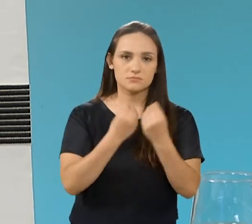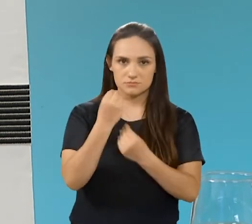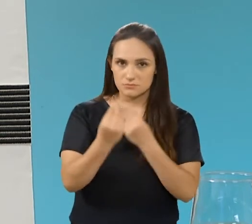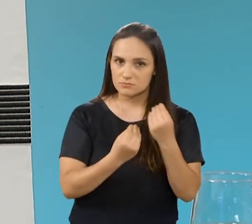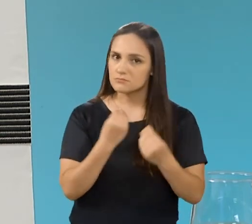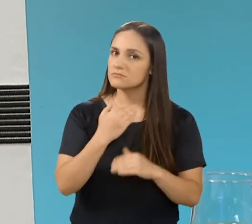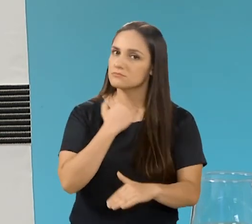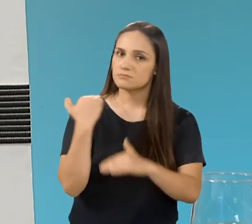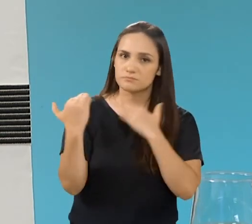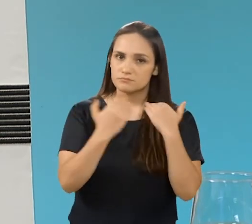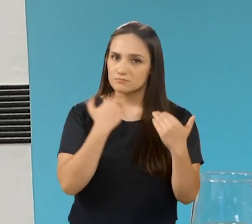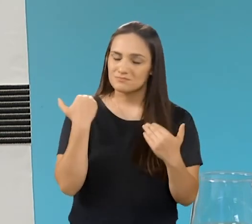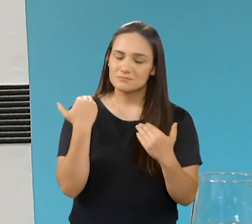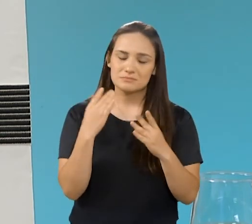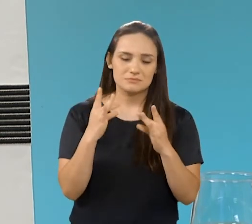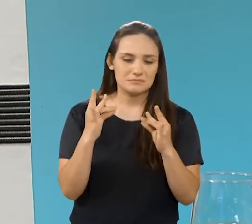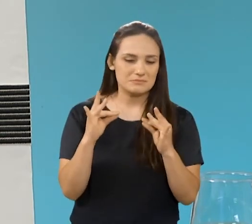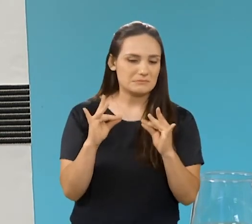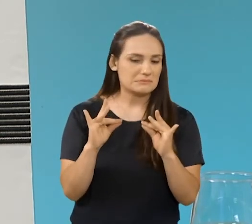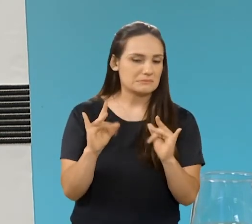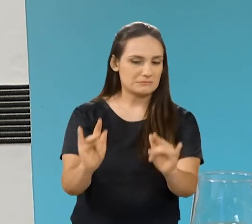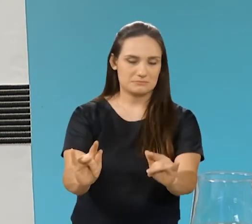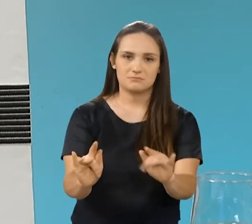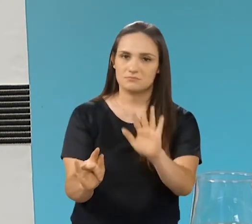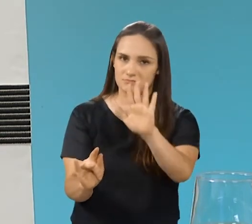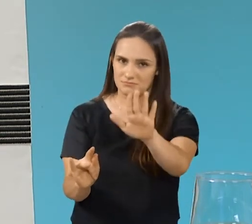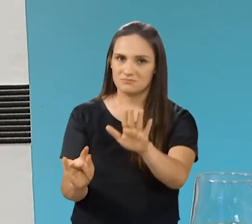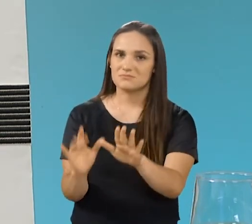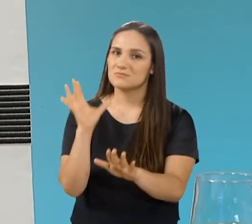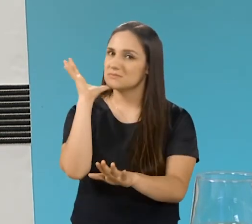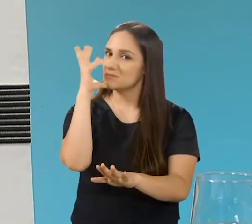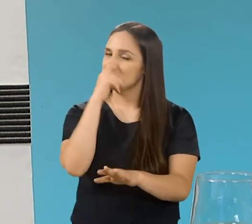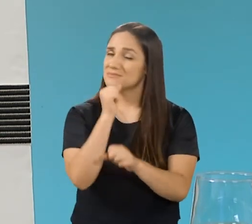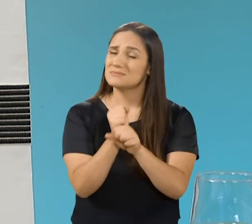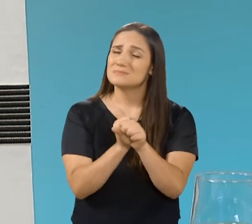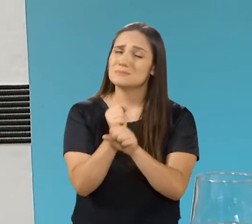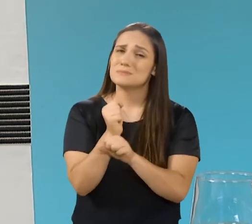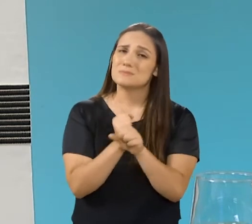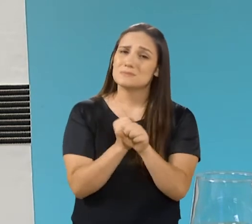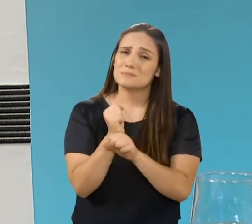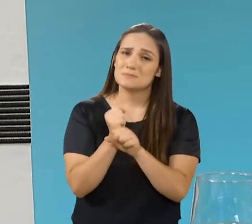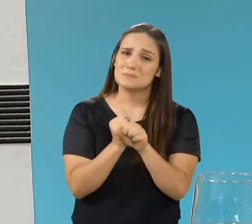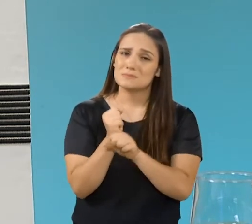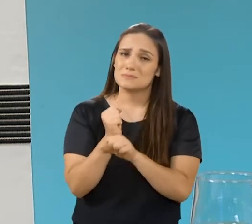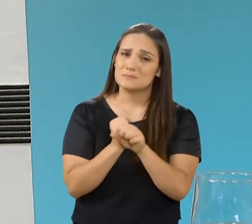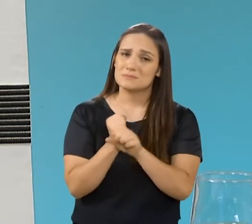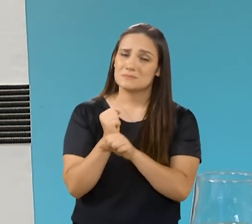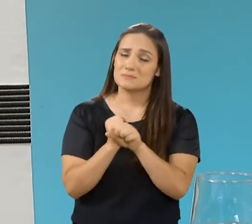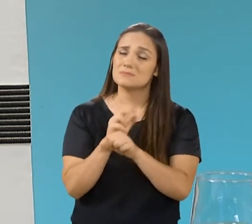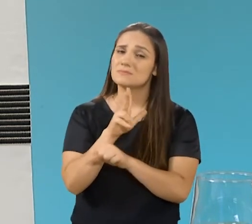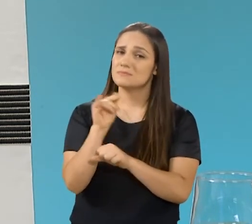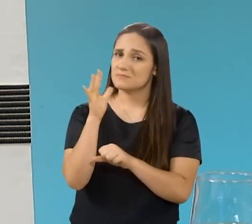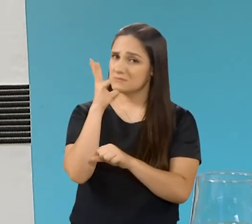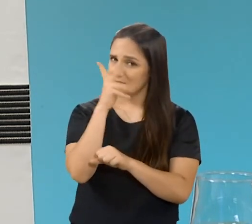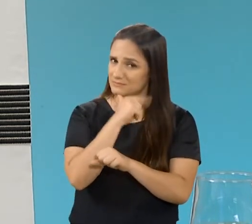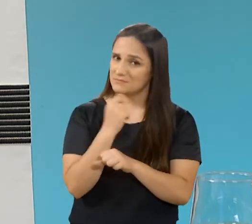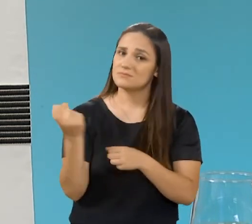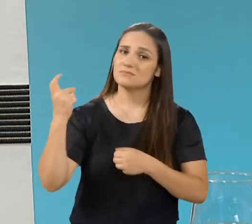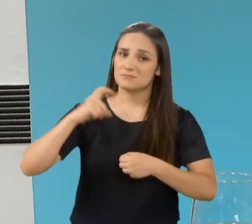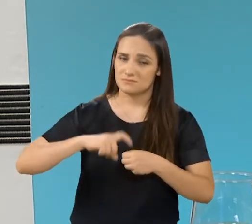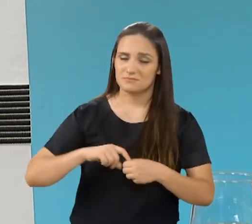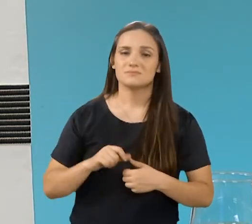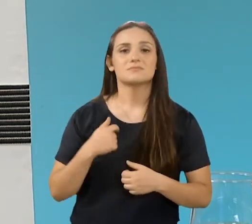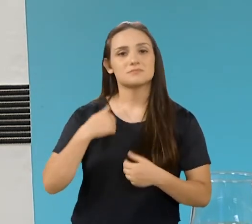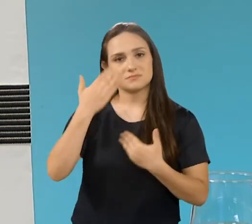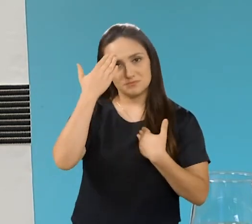irreparáveis. Nós teremos anos para recuperar o estrago de agora. Então, eu quero te agradecer por essa oportunidade